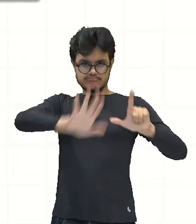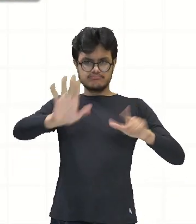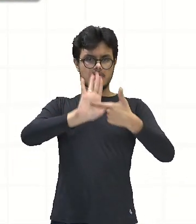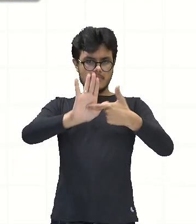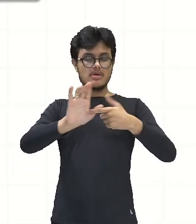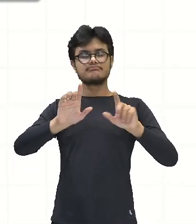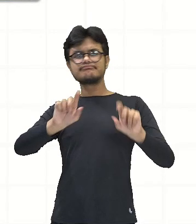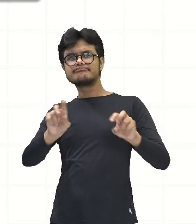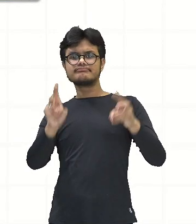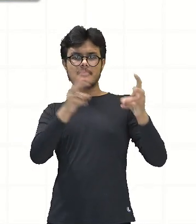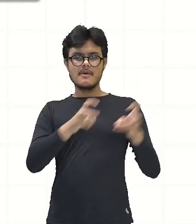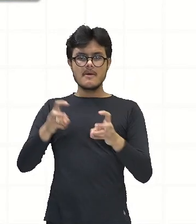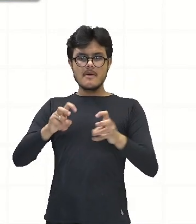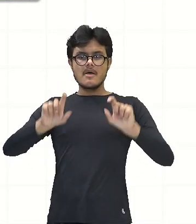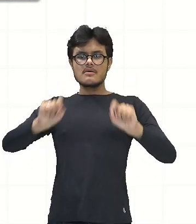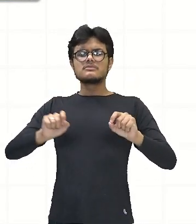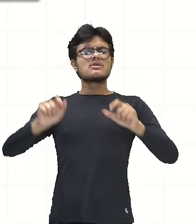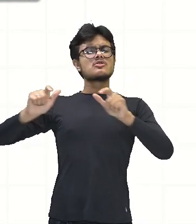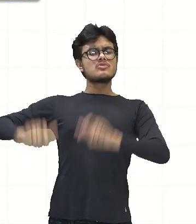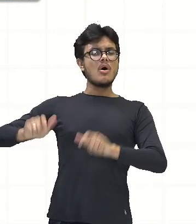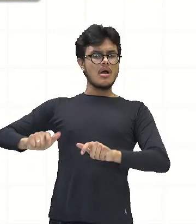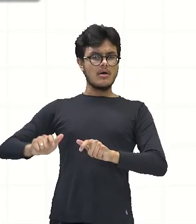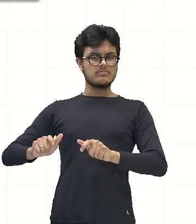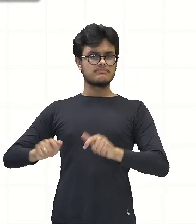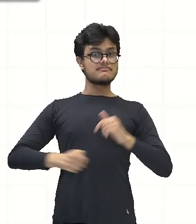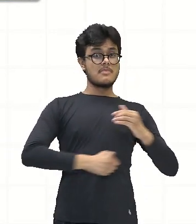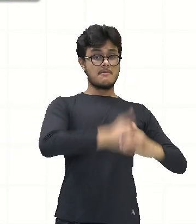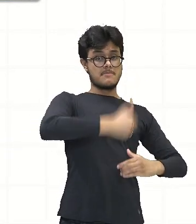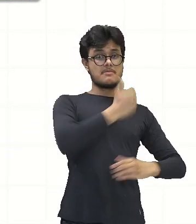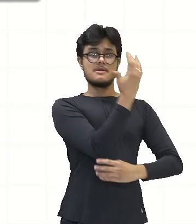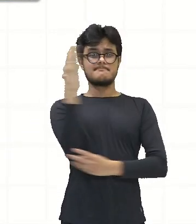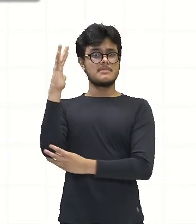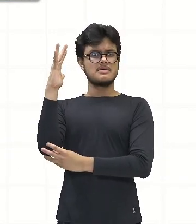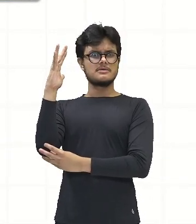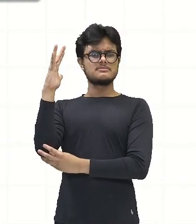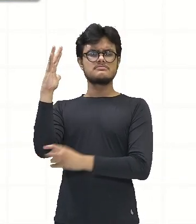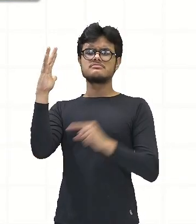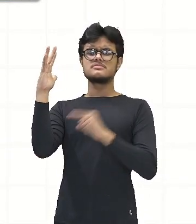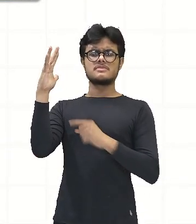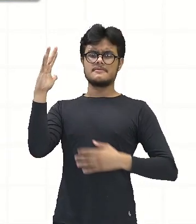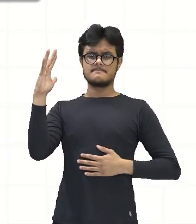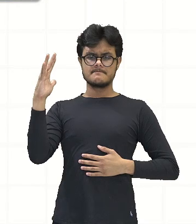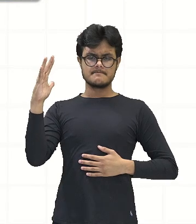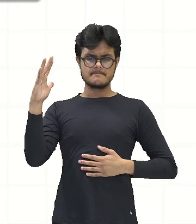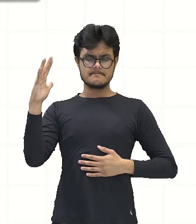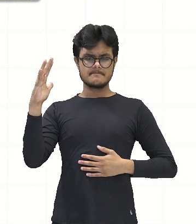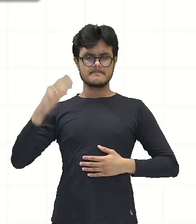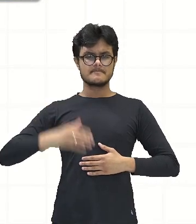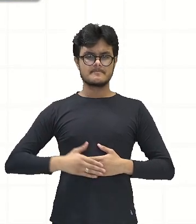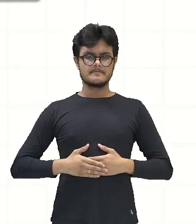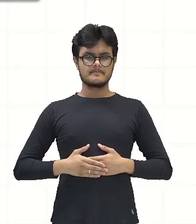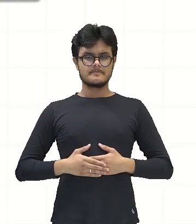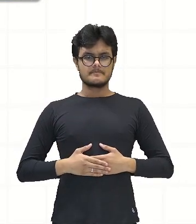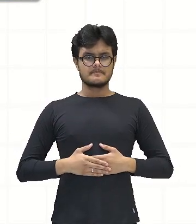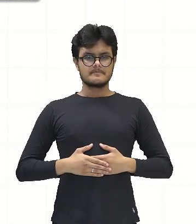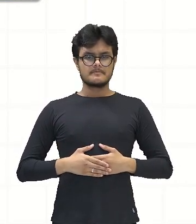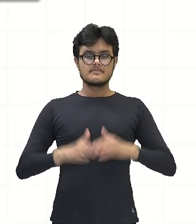gente vai perceber onde foi explorado aí o pau-brasil, tá bom? Que foi caracterizada por